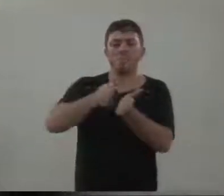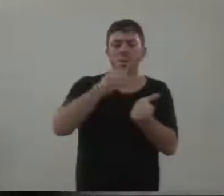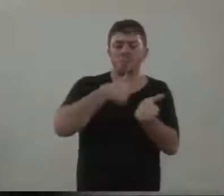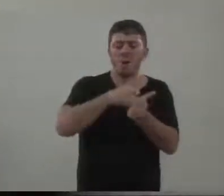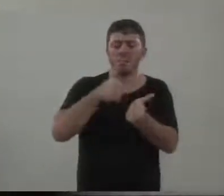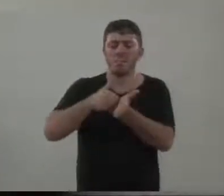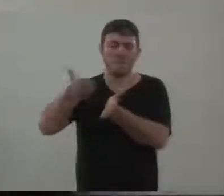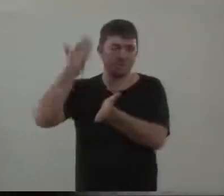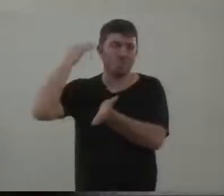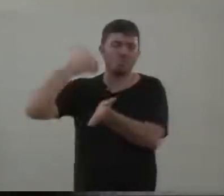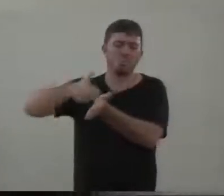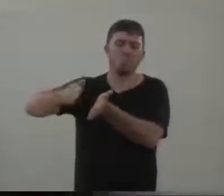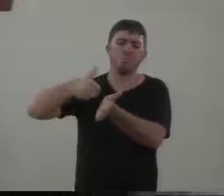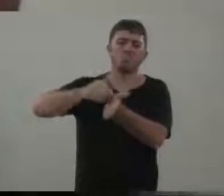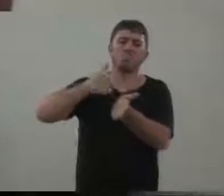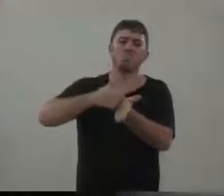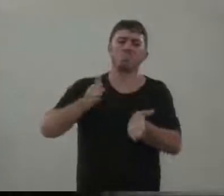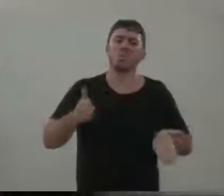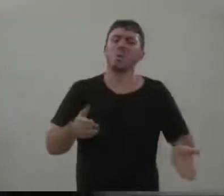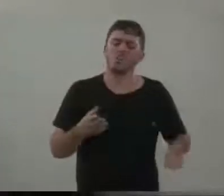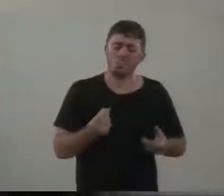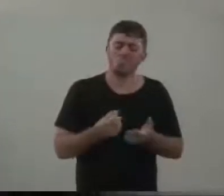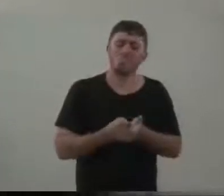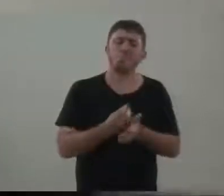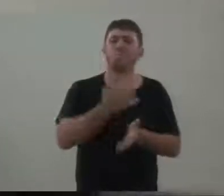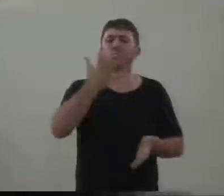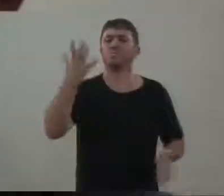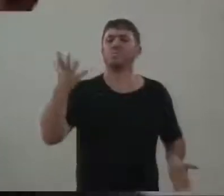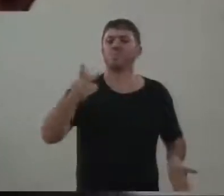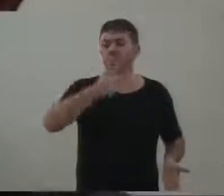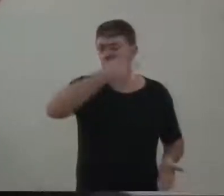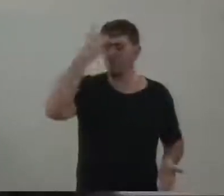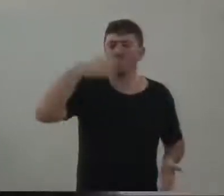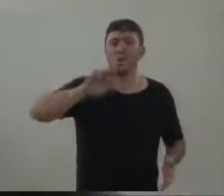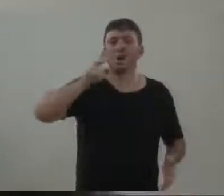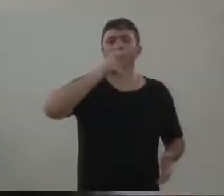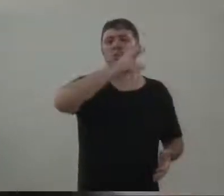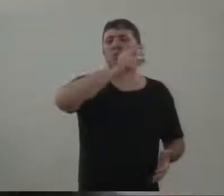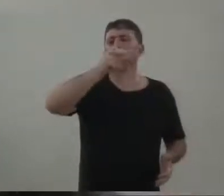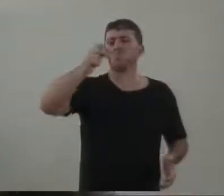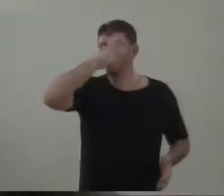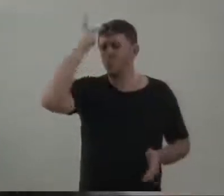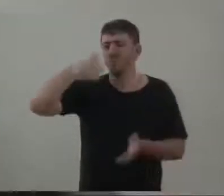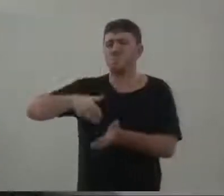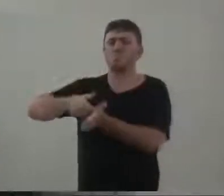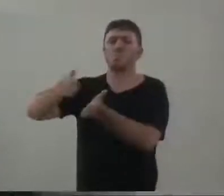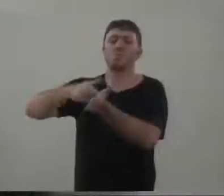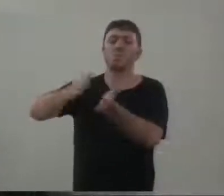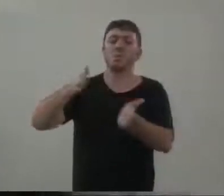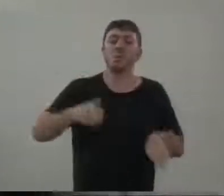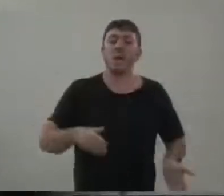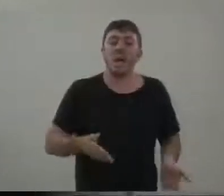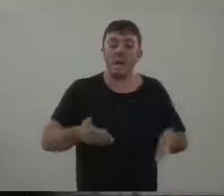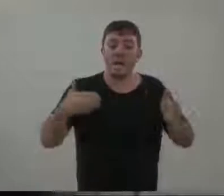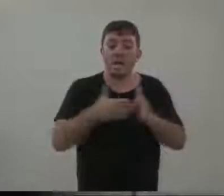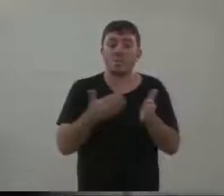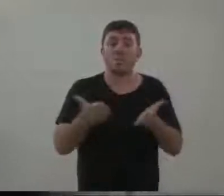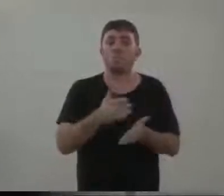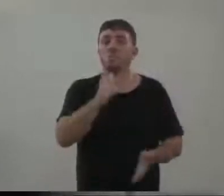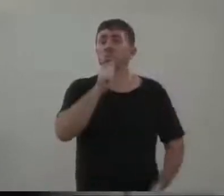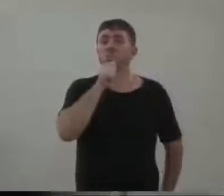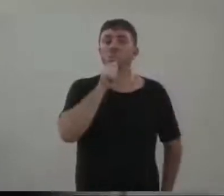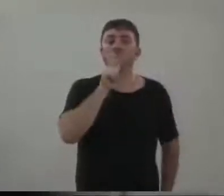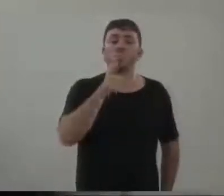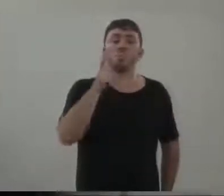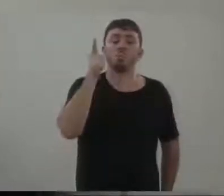pessoas, dezenas de pessoas, né, mais de 200 de pessoas foram demitidas, até hoje estão tentando receber, não